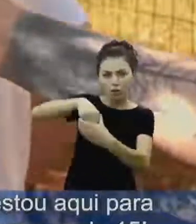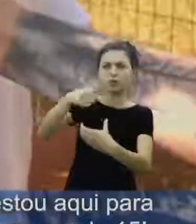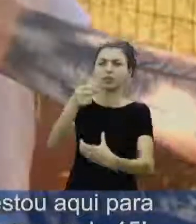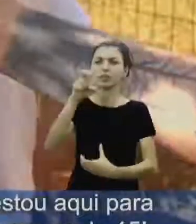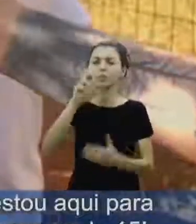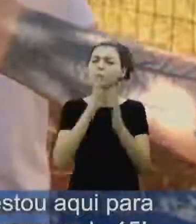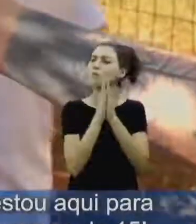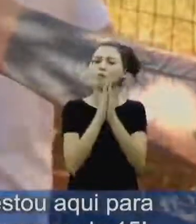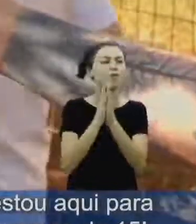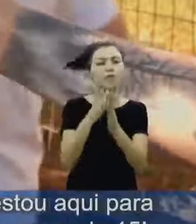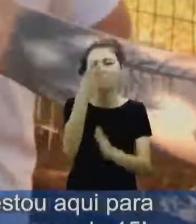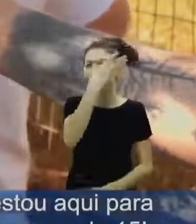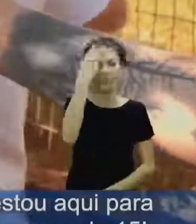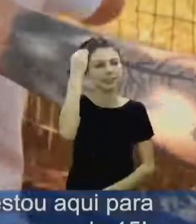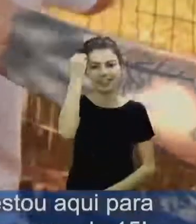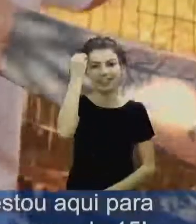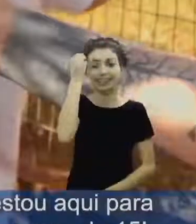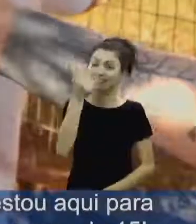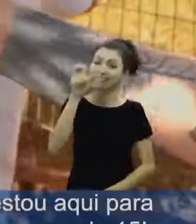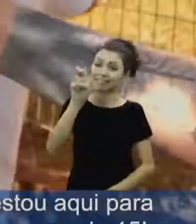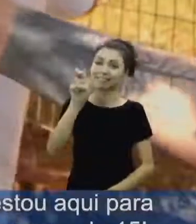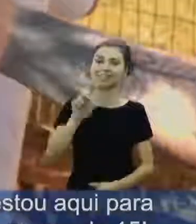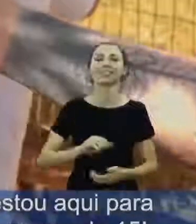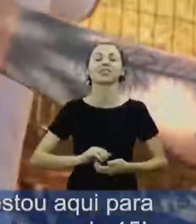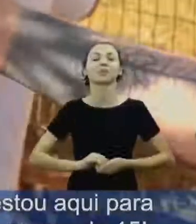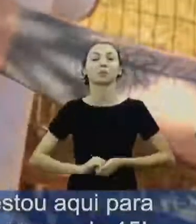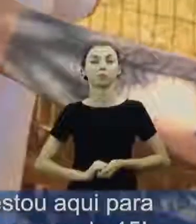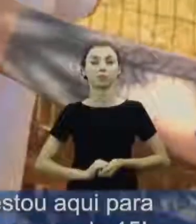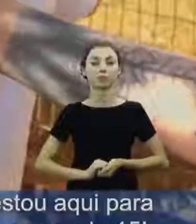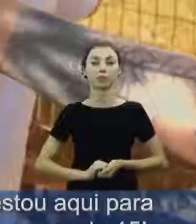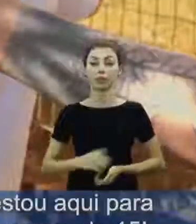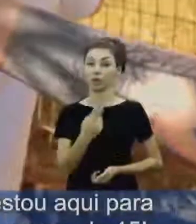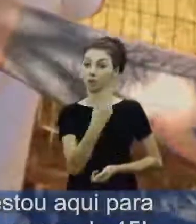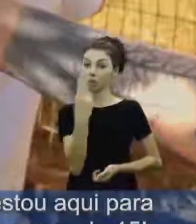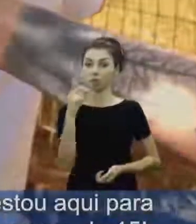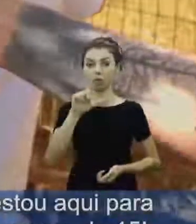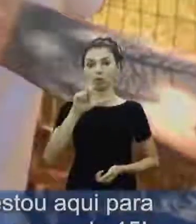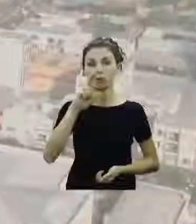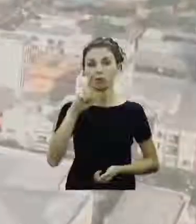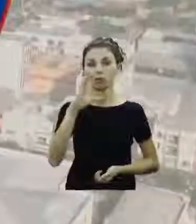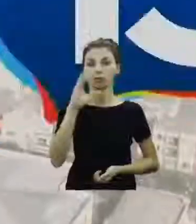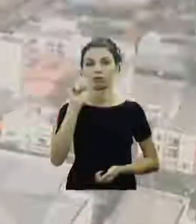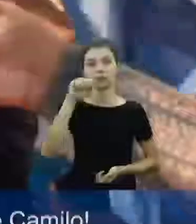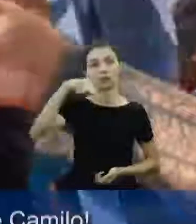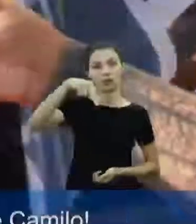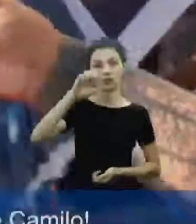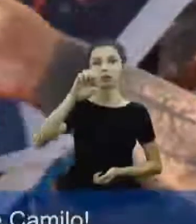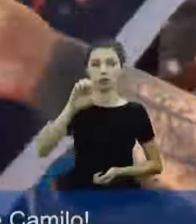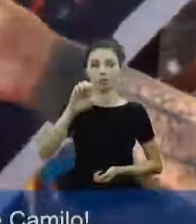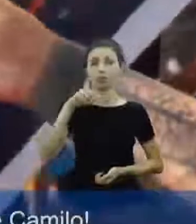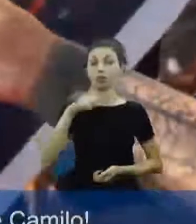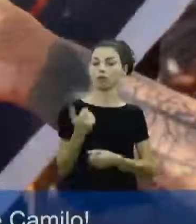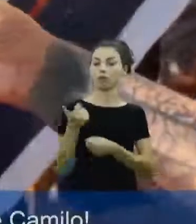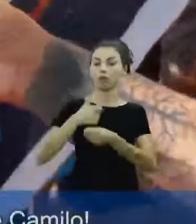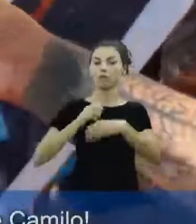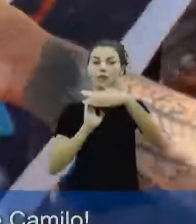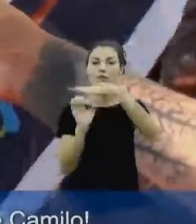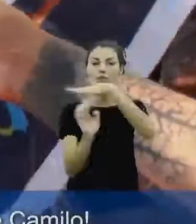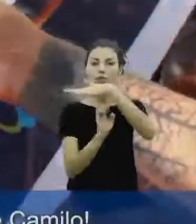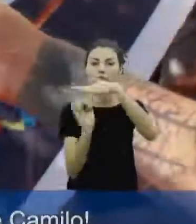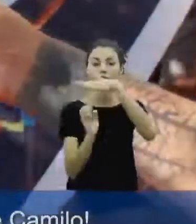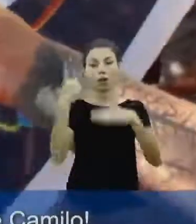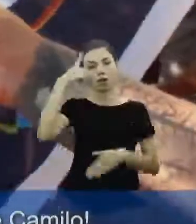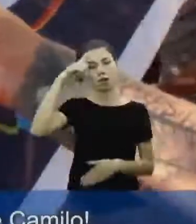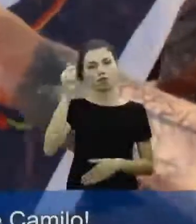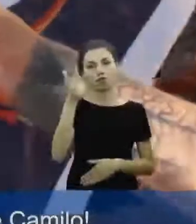dia 15, vote 15, Aires e Camilo, por favor, não esqueça, vamos de 15. Meu nome é Luciane e